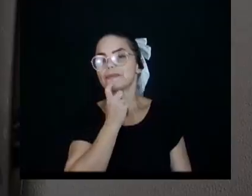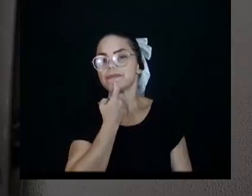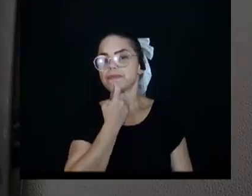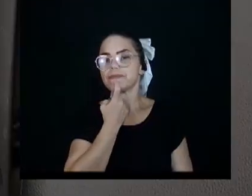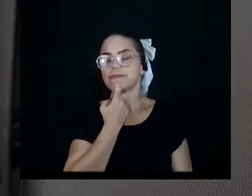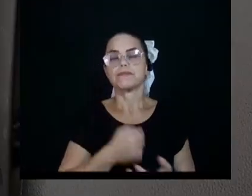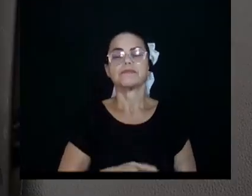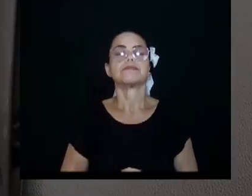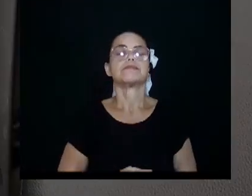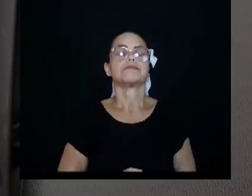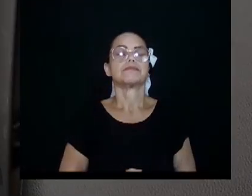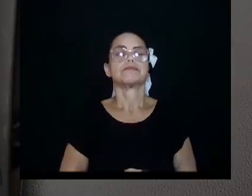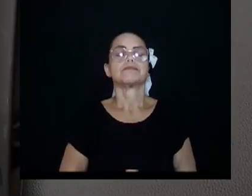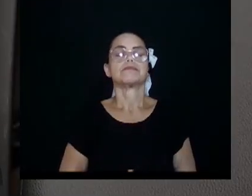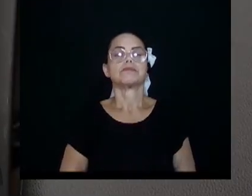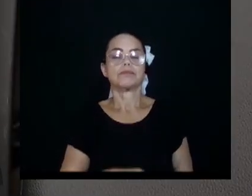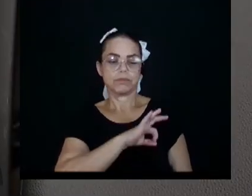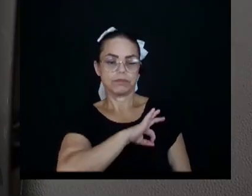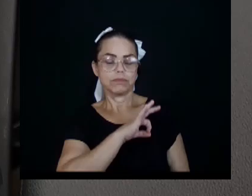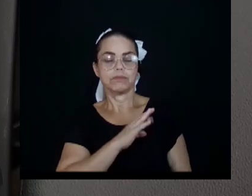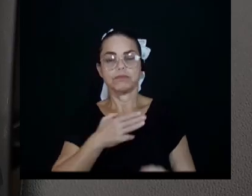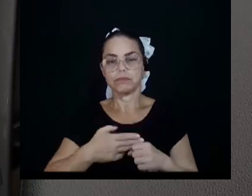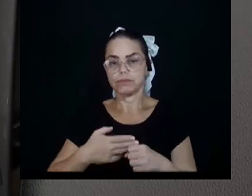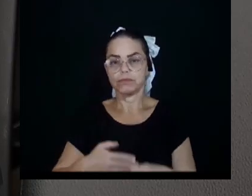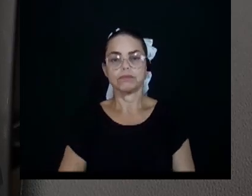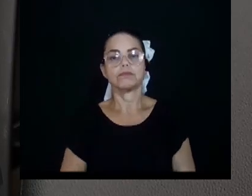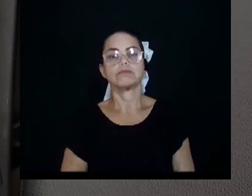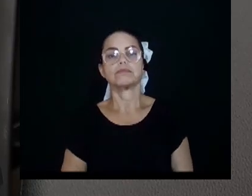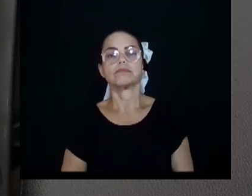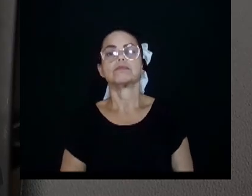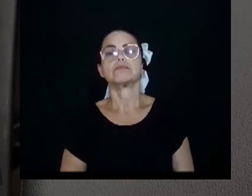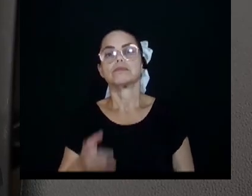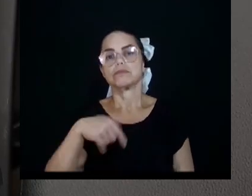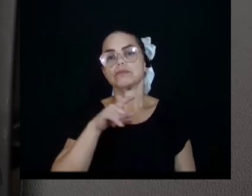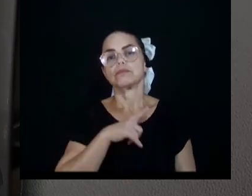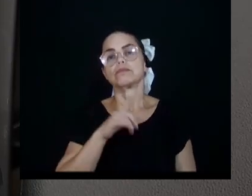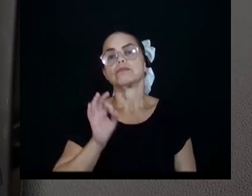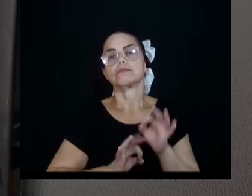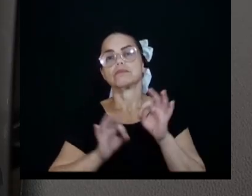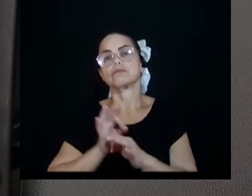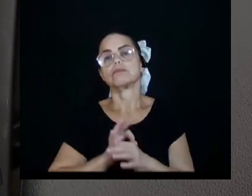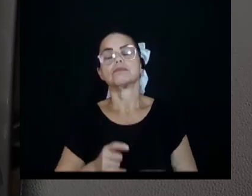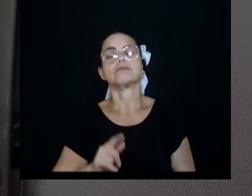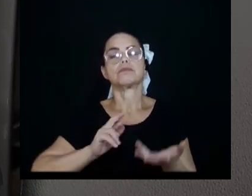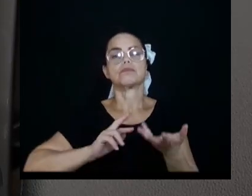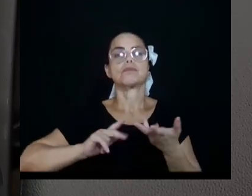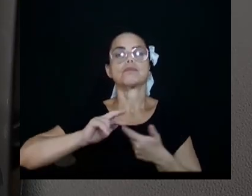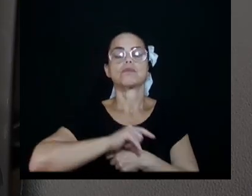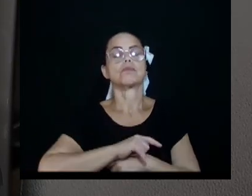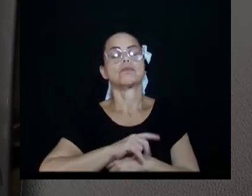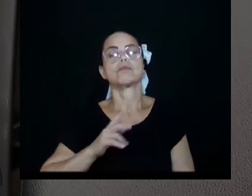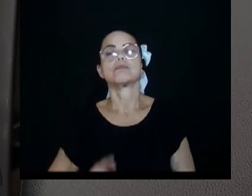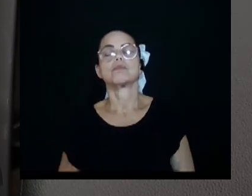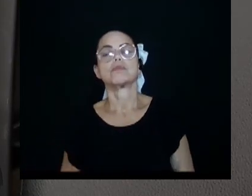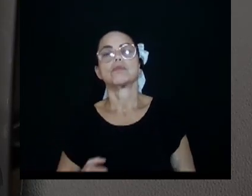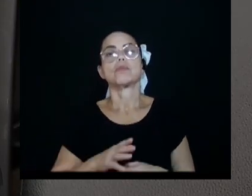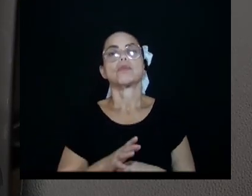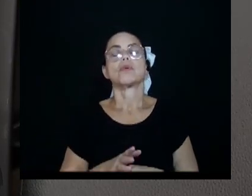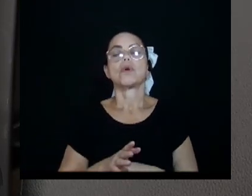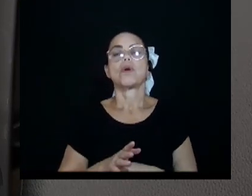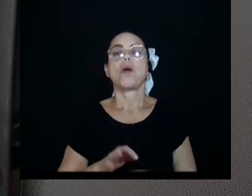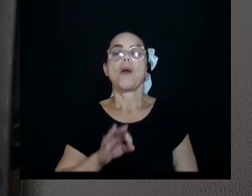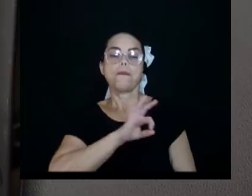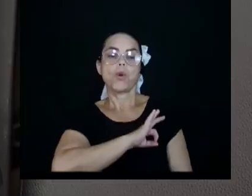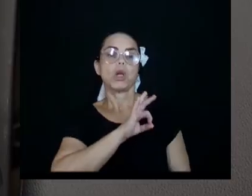Olha, esse projeto, na verdade, gente, é um projeto que já está em curso em várias polícias, guardas municipais no Brasil,